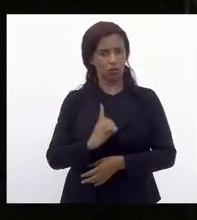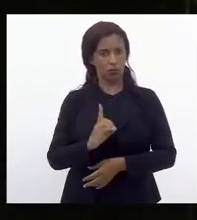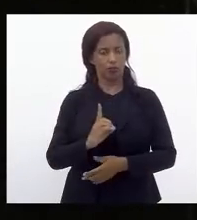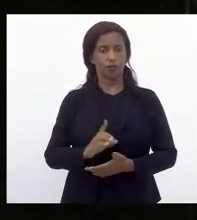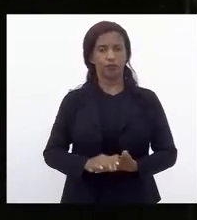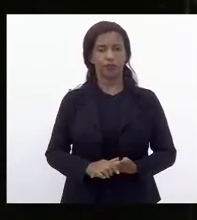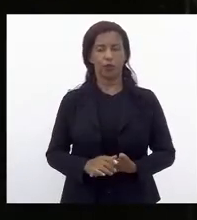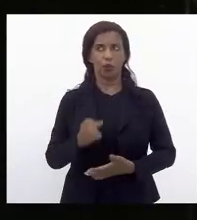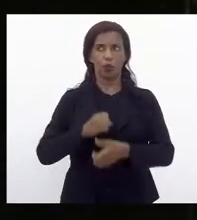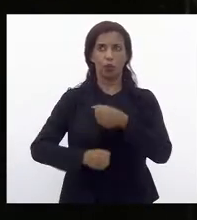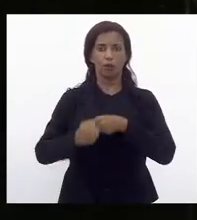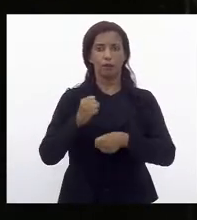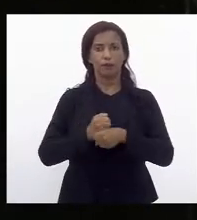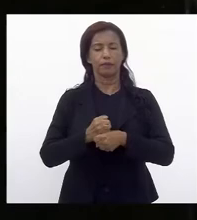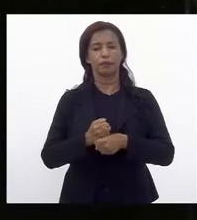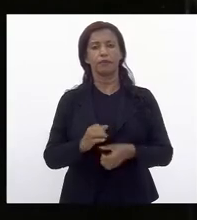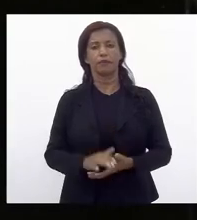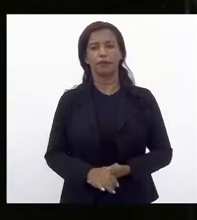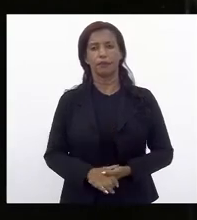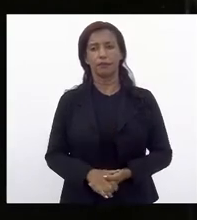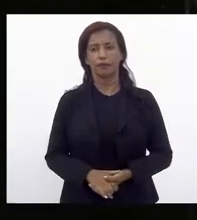né, o ano passado,